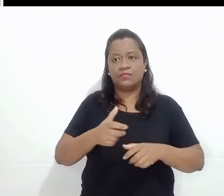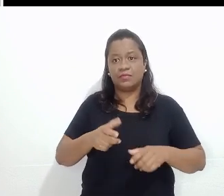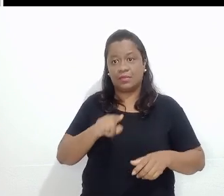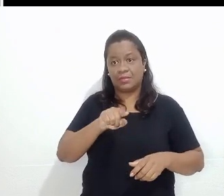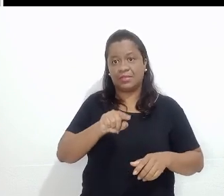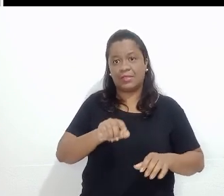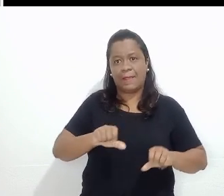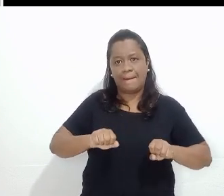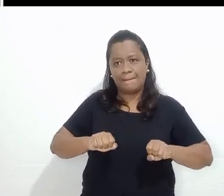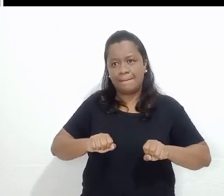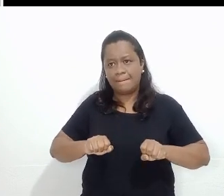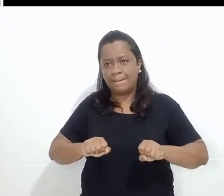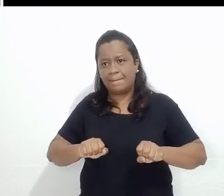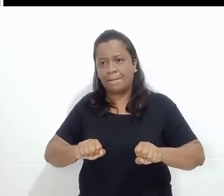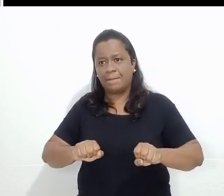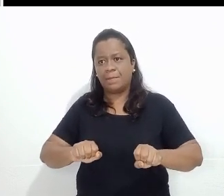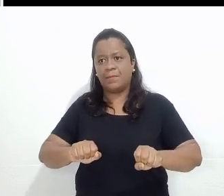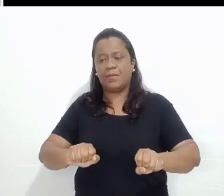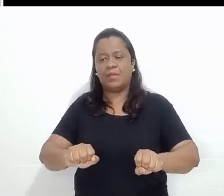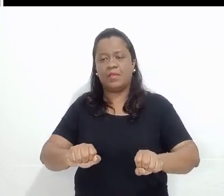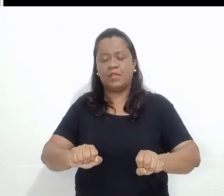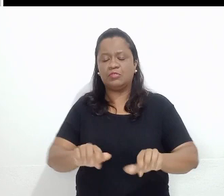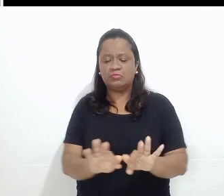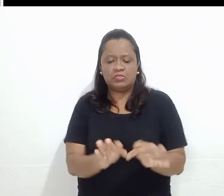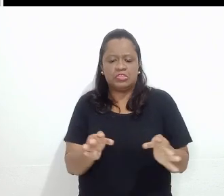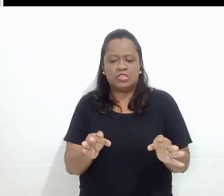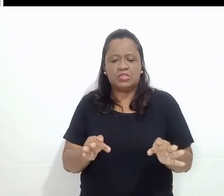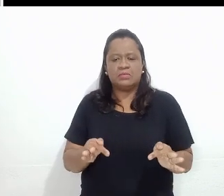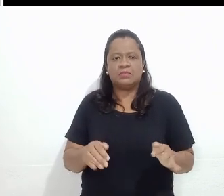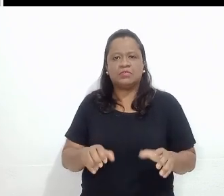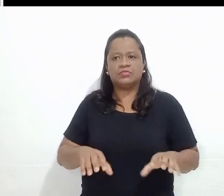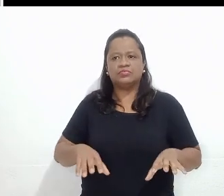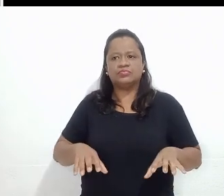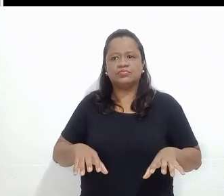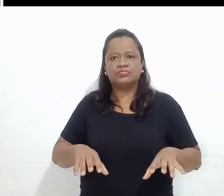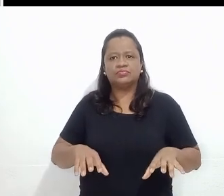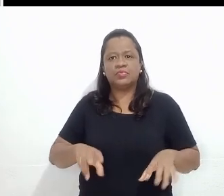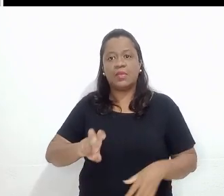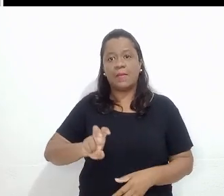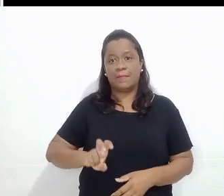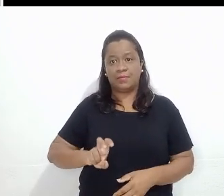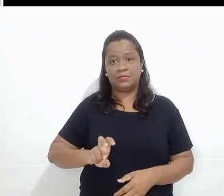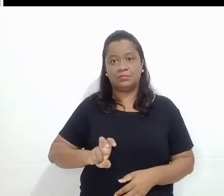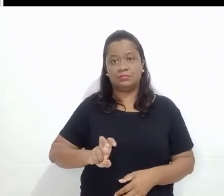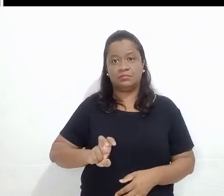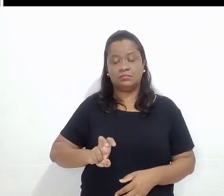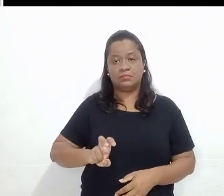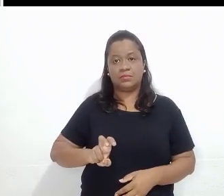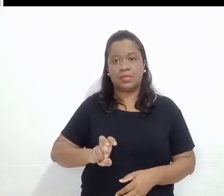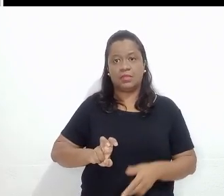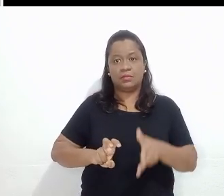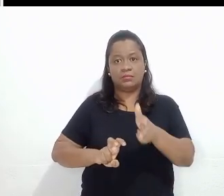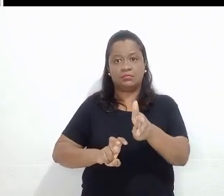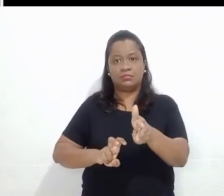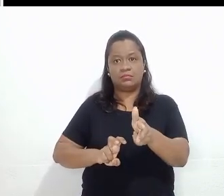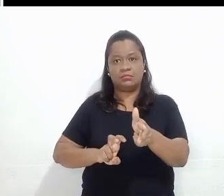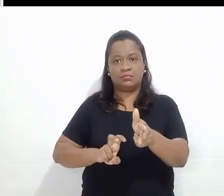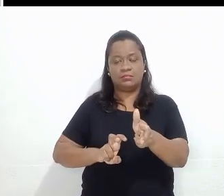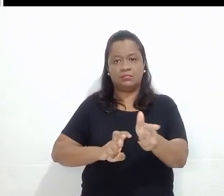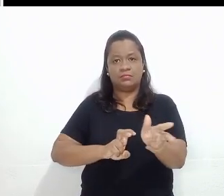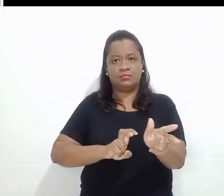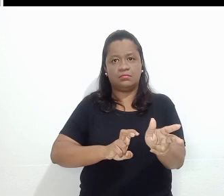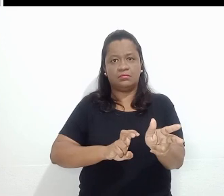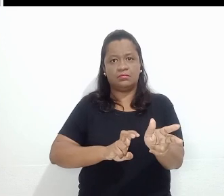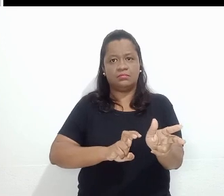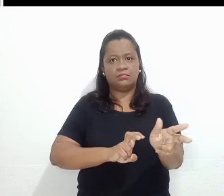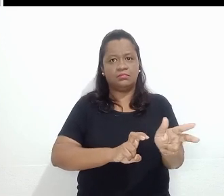empurrando esse carrinho, um carrinho simples, né? Em que o operador está indo junto com a câmera. E é o maquinista